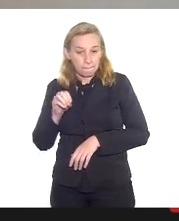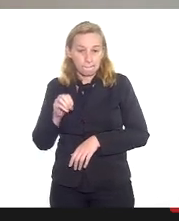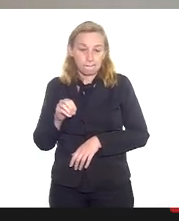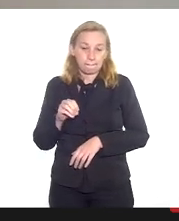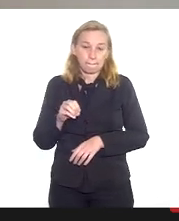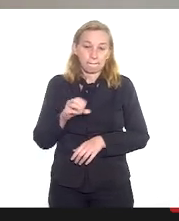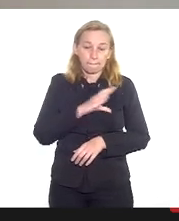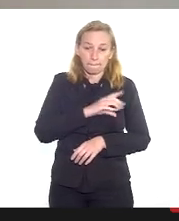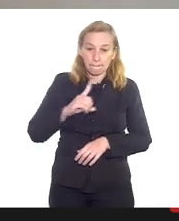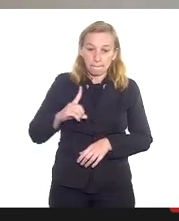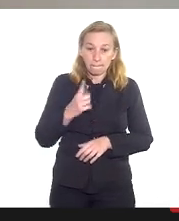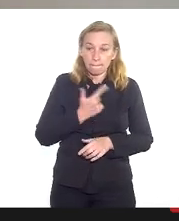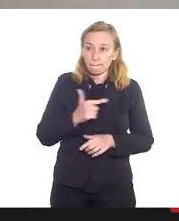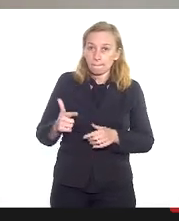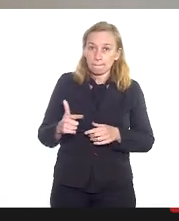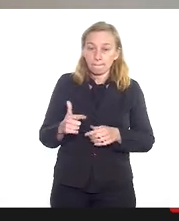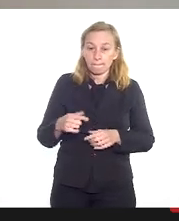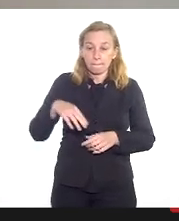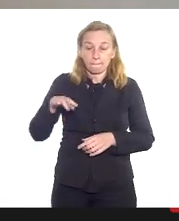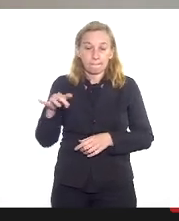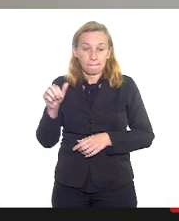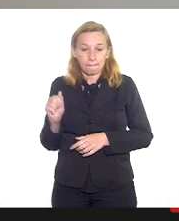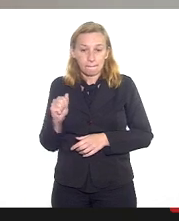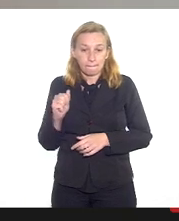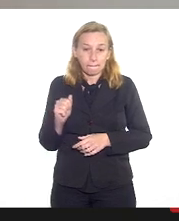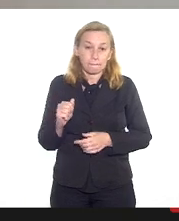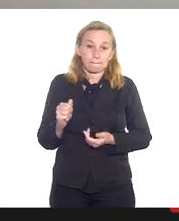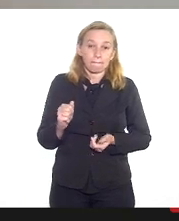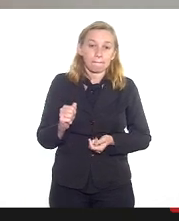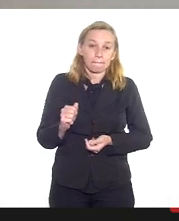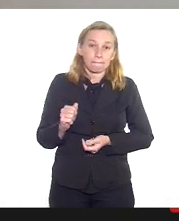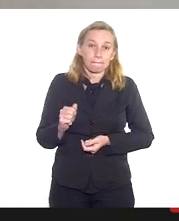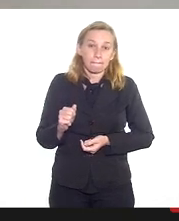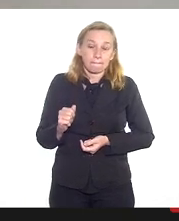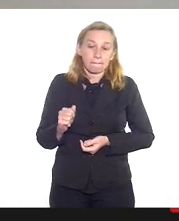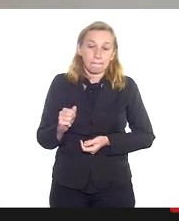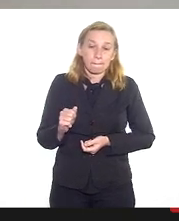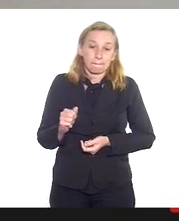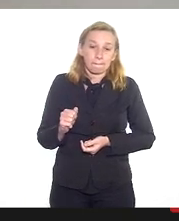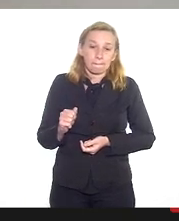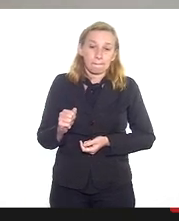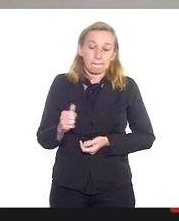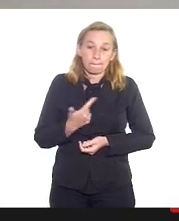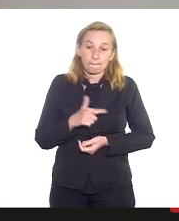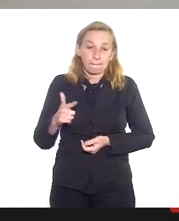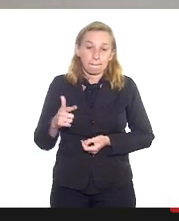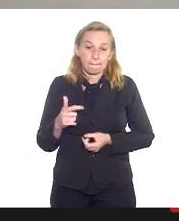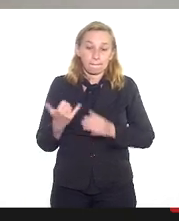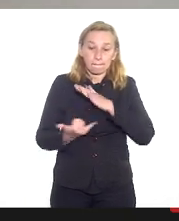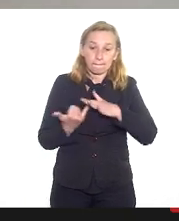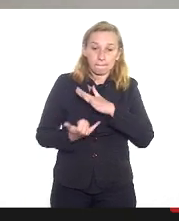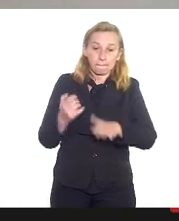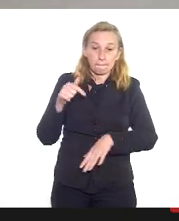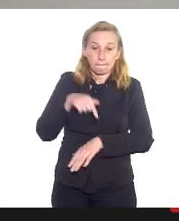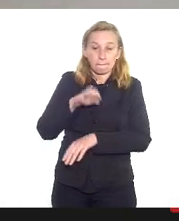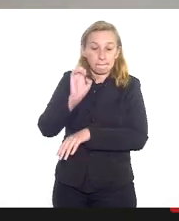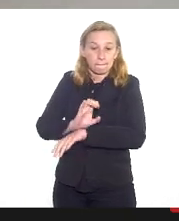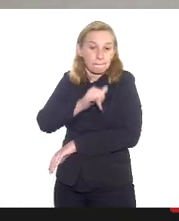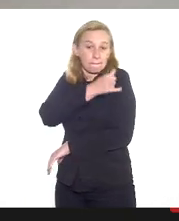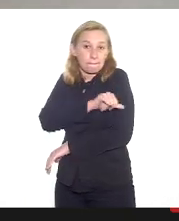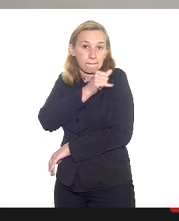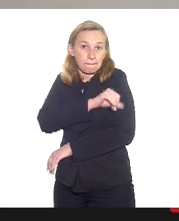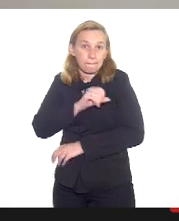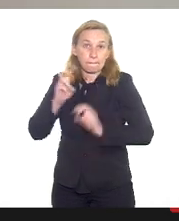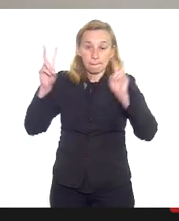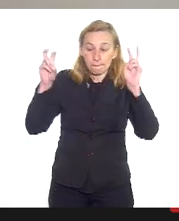não tem mecanismos nem normativos e nem institucionais aqui no estado do Rio de Janeiro para lidar